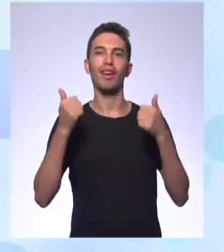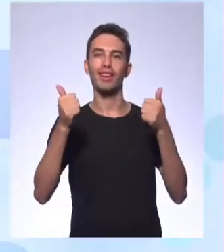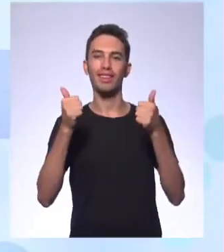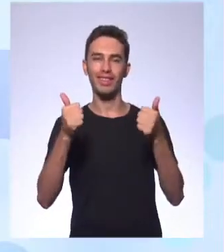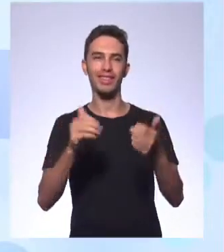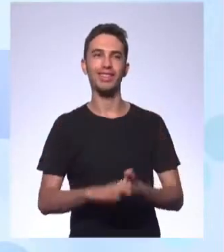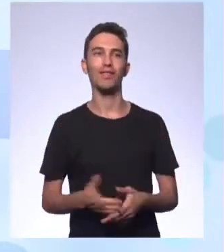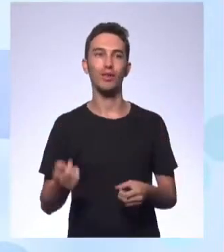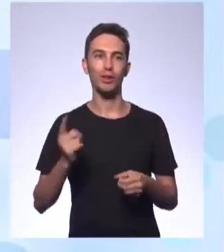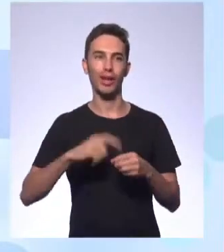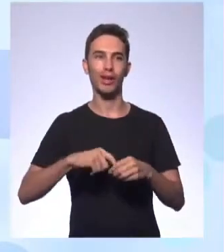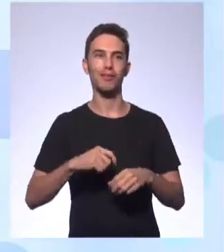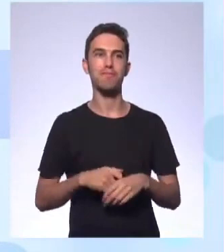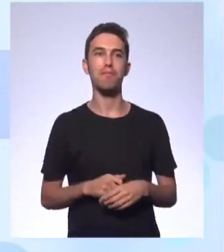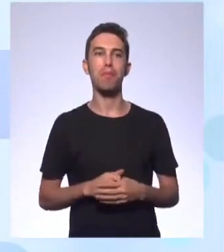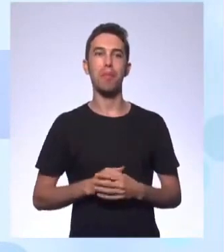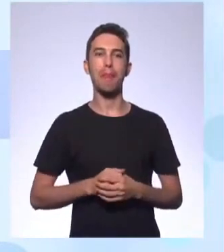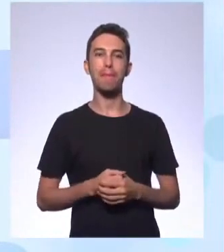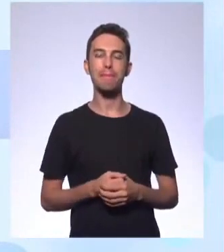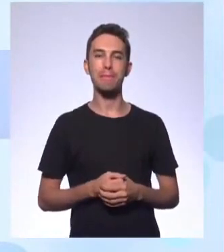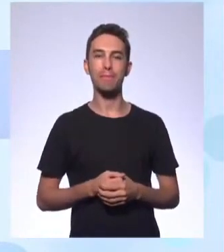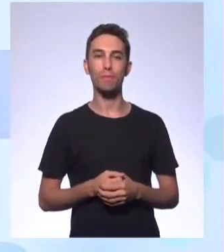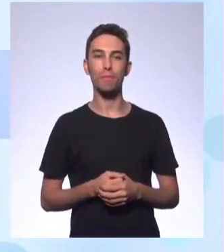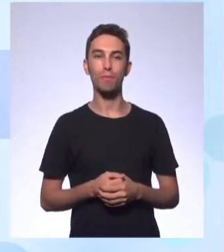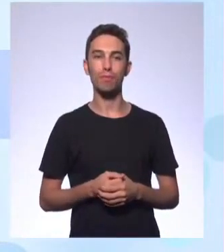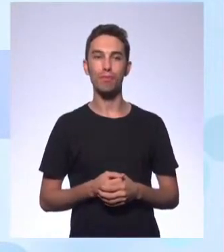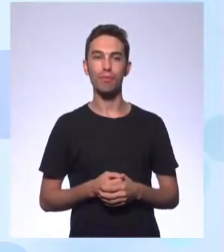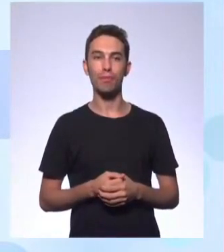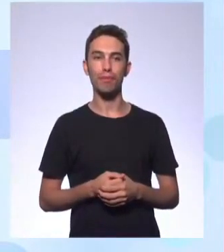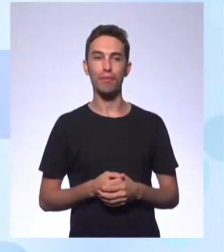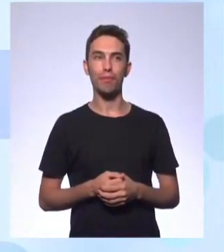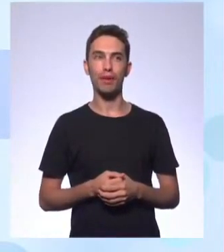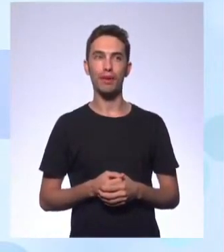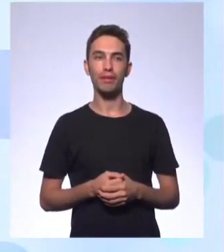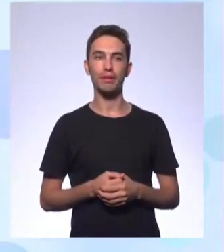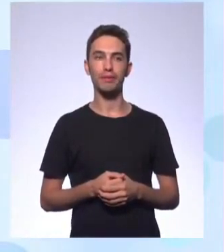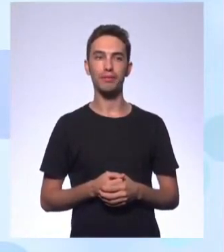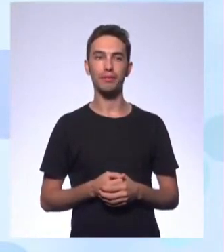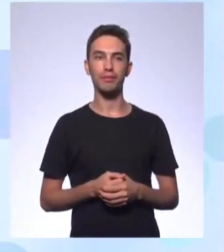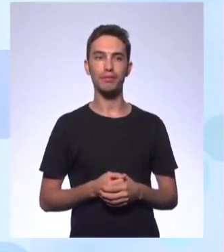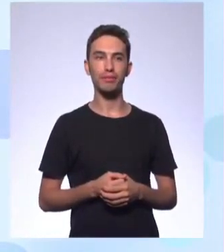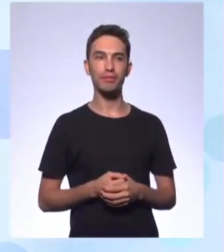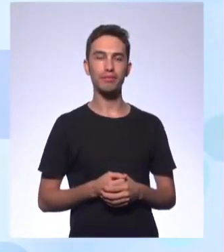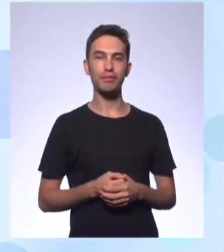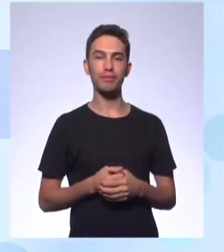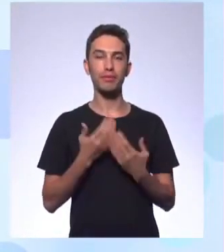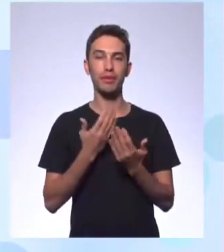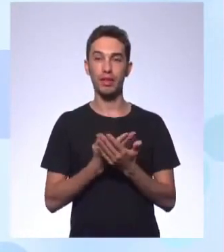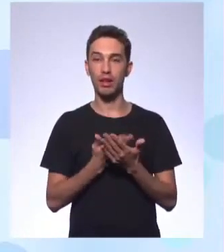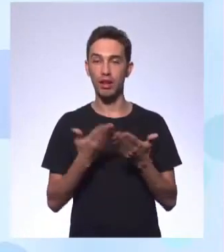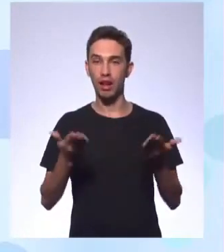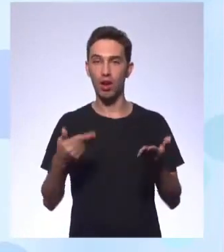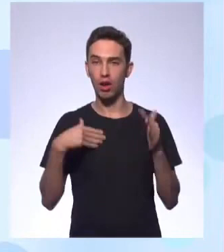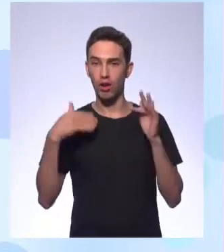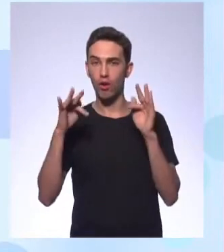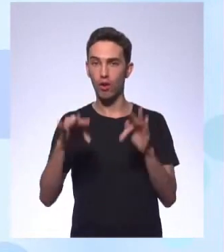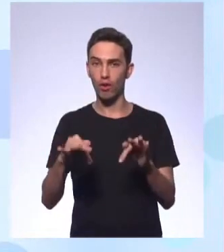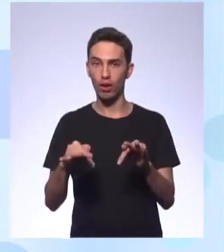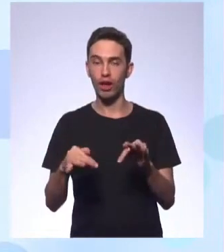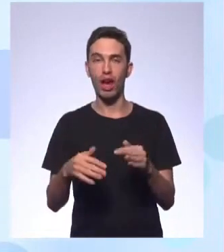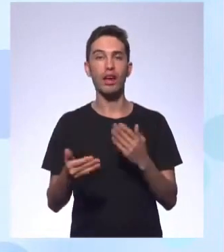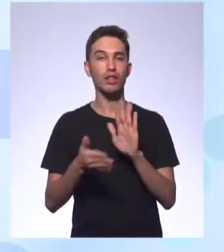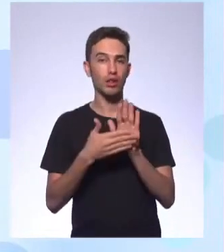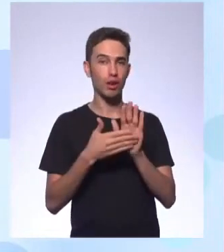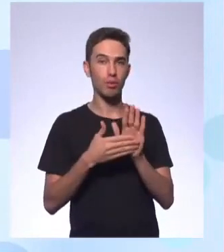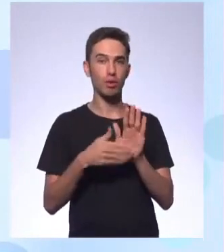Agora sim, voltei aqui, ó, travou o negócio, estou aqui com vocês. Então, o que acontece? Nesta aula, a gente, ao final, então